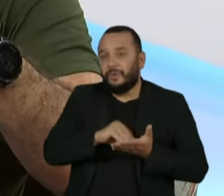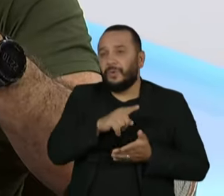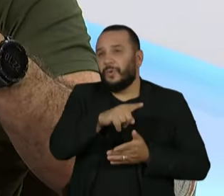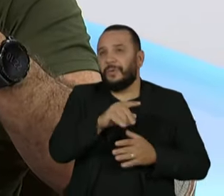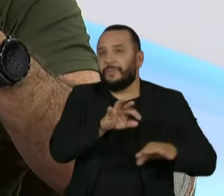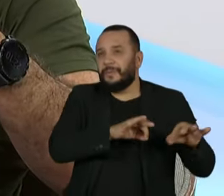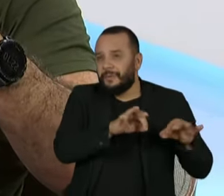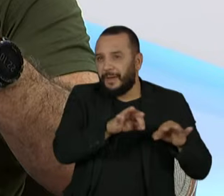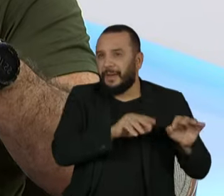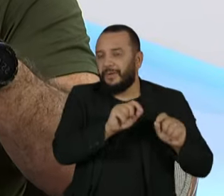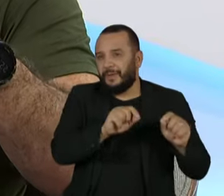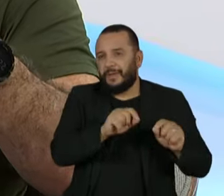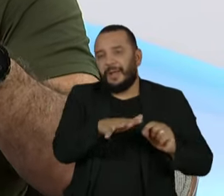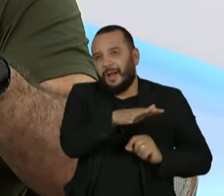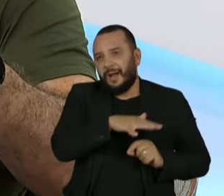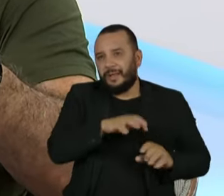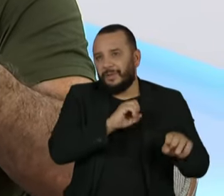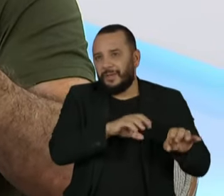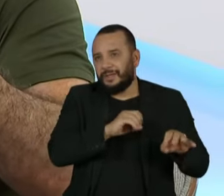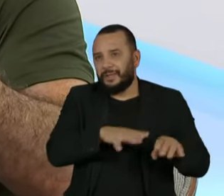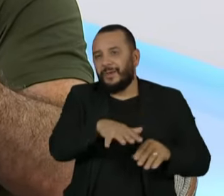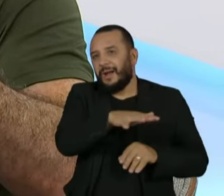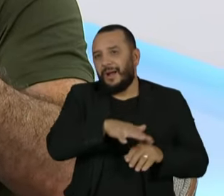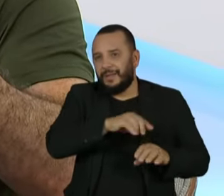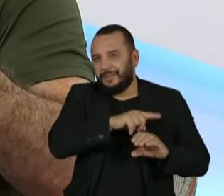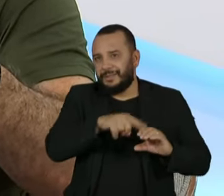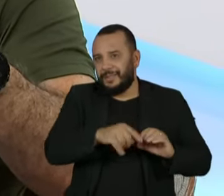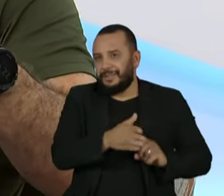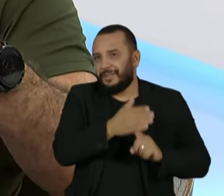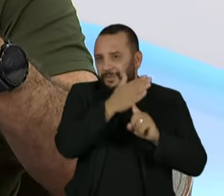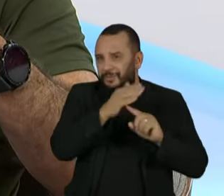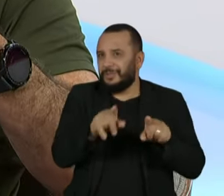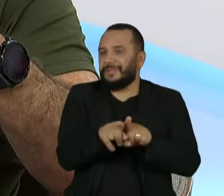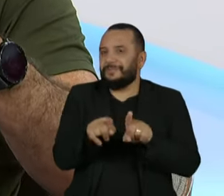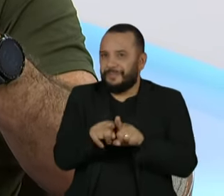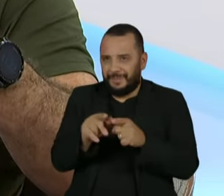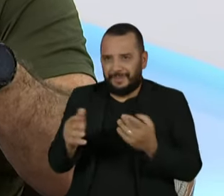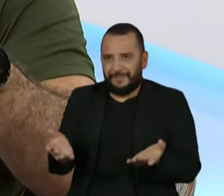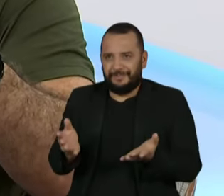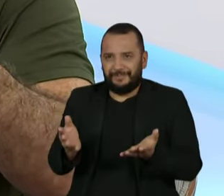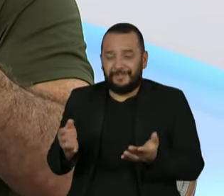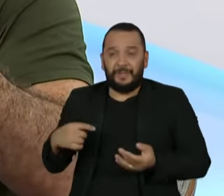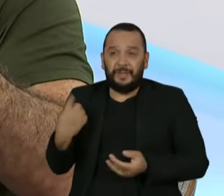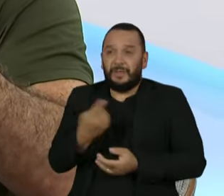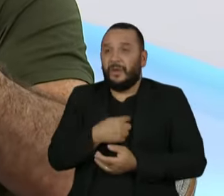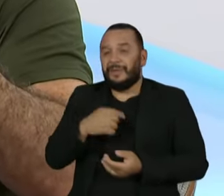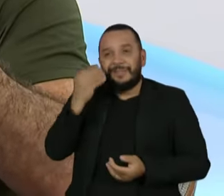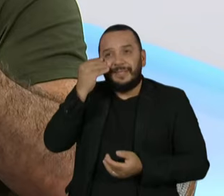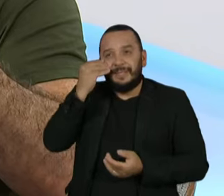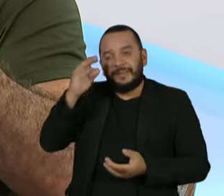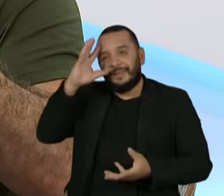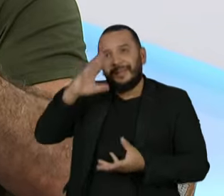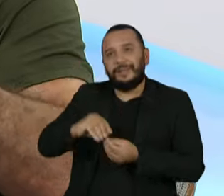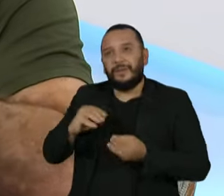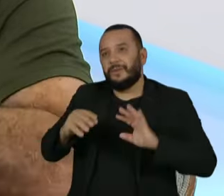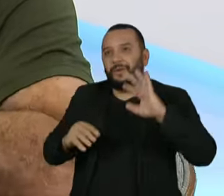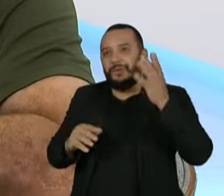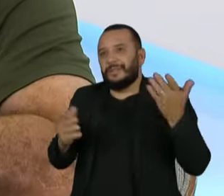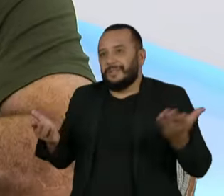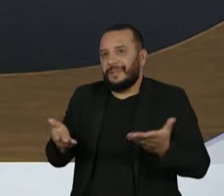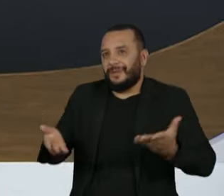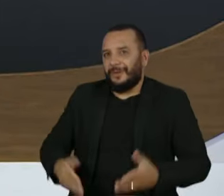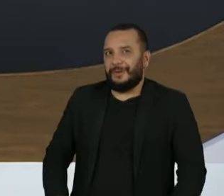ciência e tecnologia para essa revolução E Agora Nós estamos tentando entender o que que tá acontecendo tudo ao mesmo tempo agora